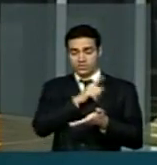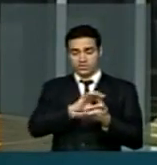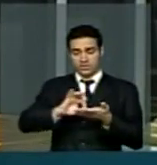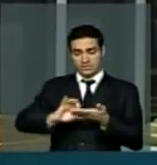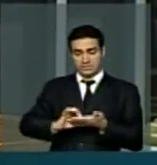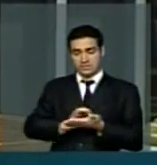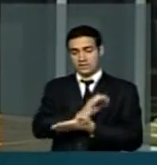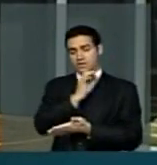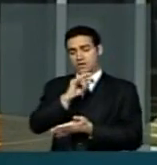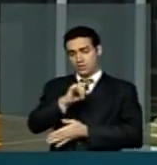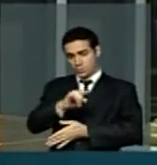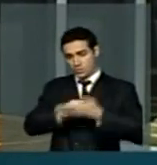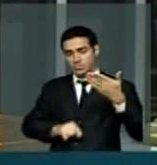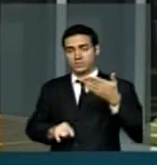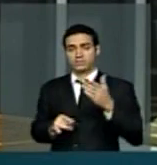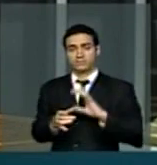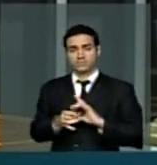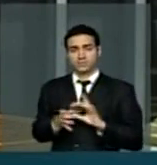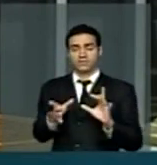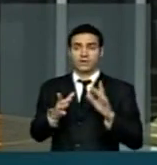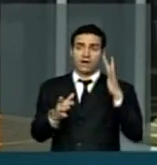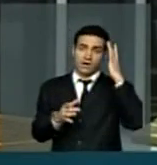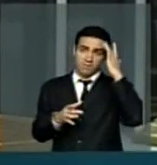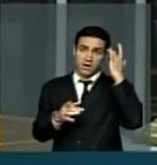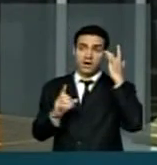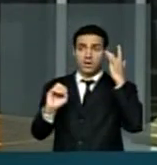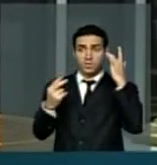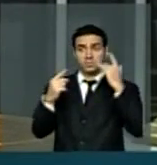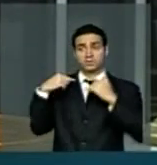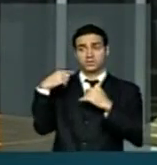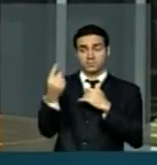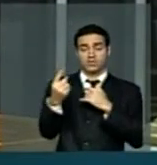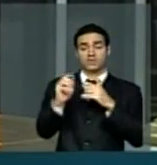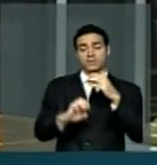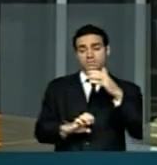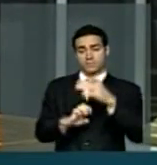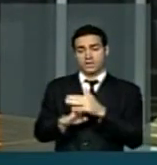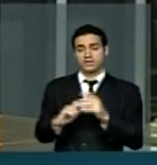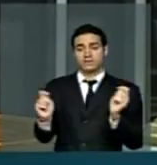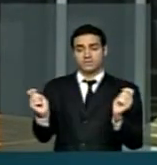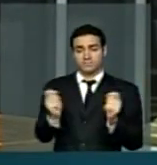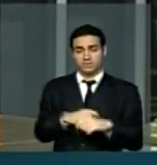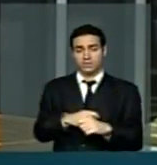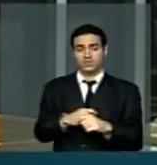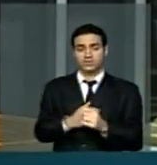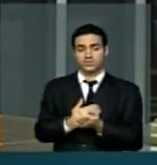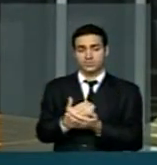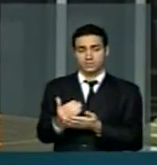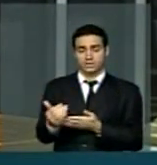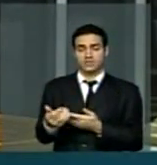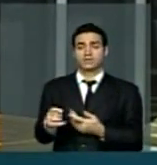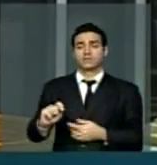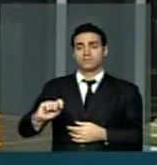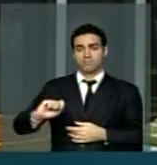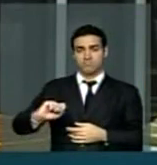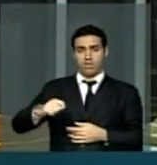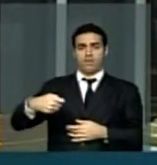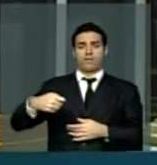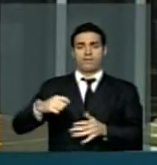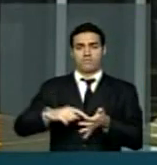licença, e amanhã ou depois a empresa já pode ligar as máquinas que estão paradas